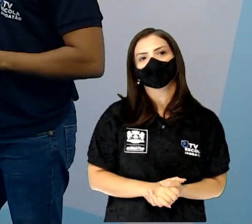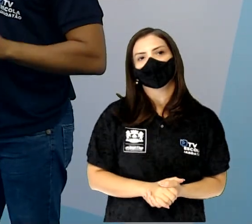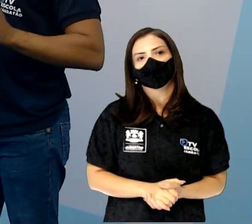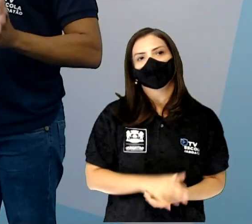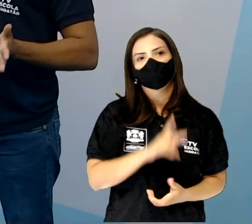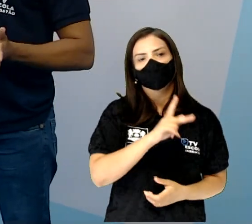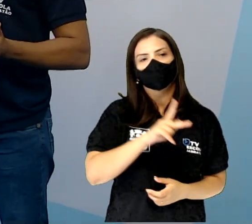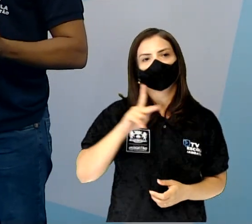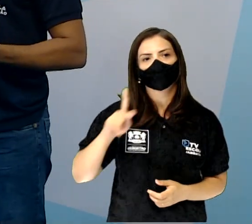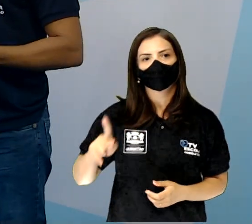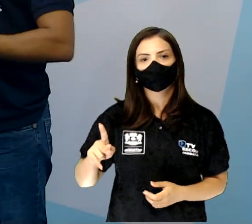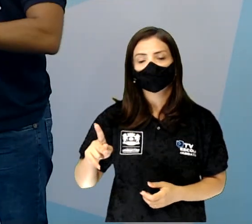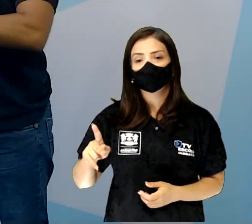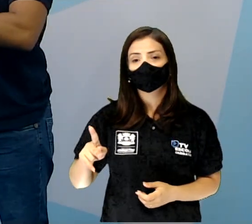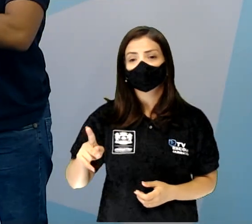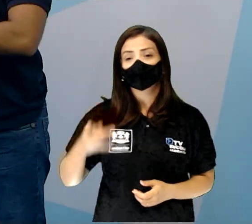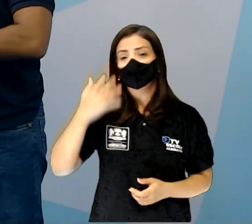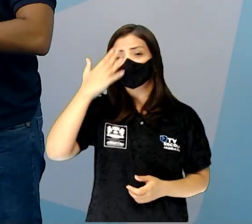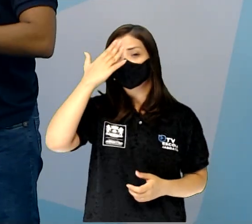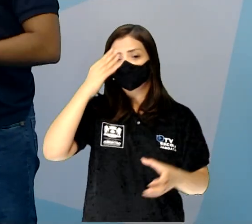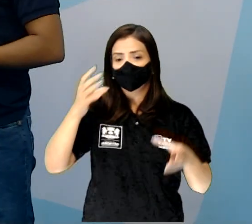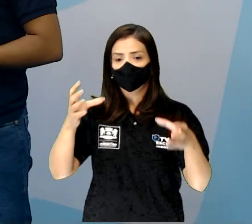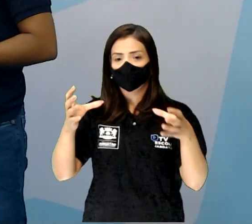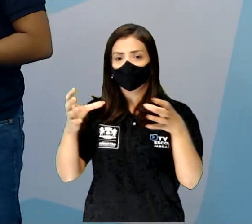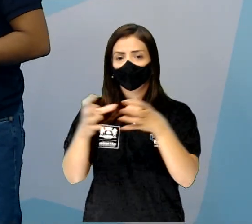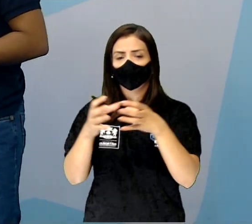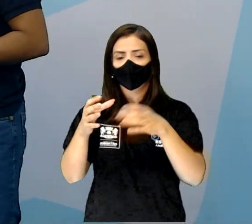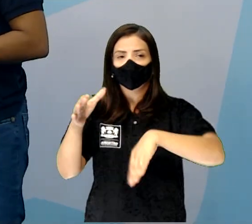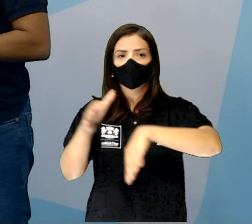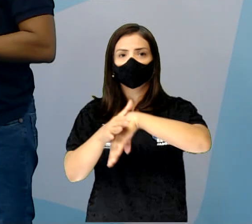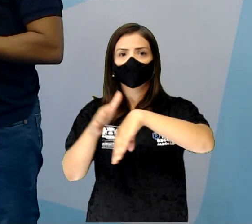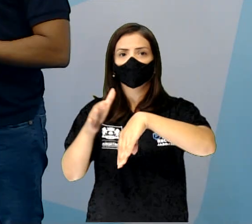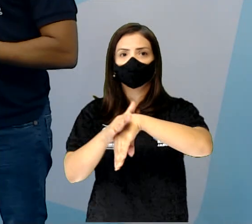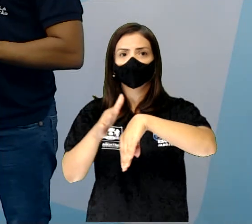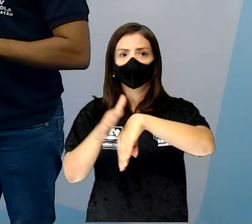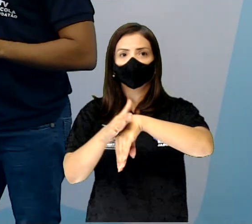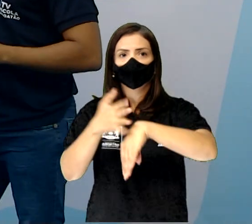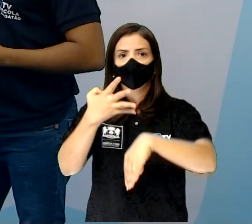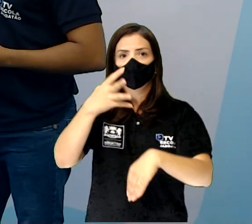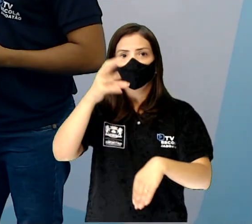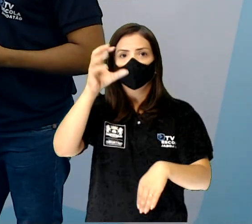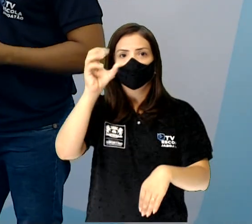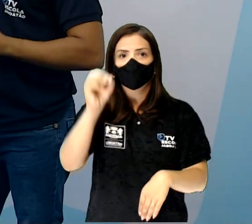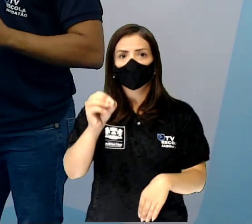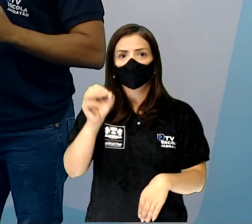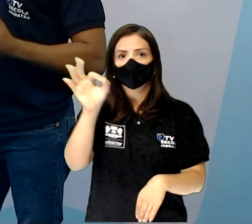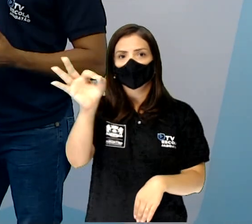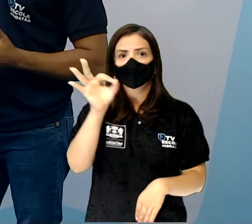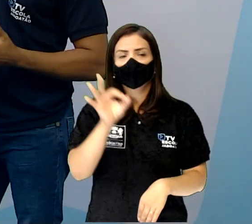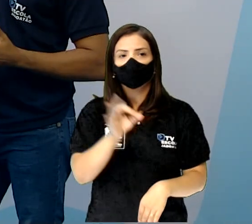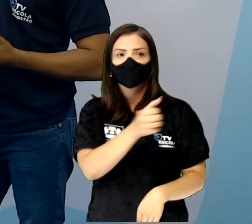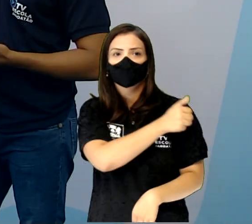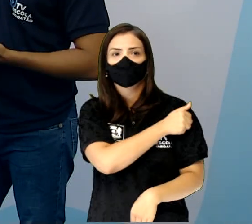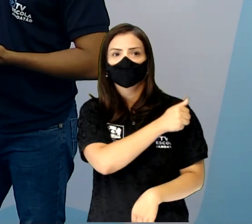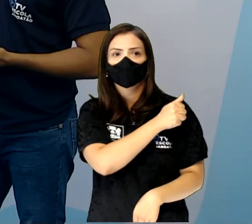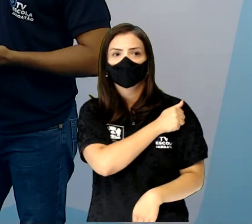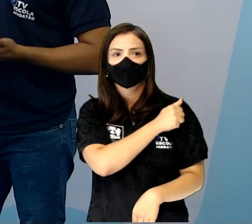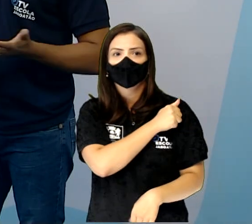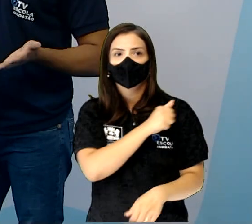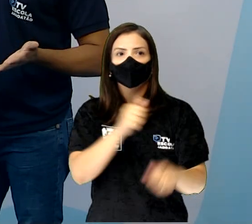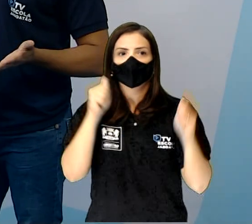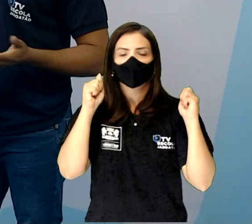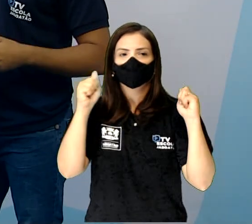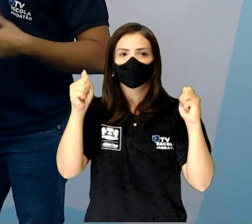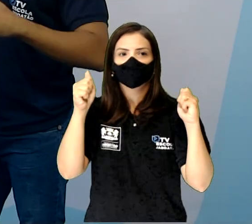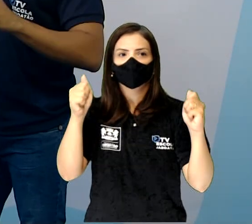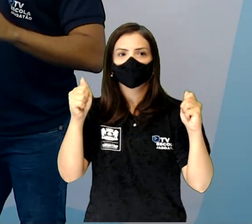são corintianos. 30% torcem pelo São Paulo, 20% são palmeirenses, 10% torcem para o